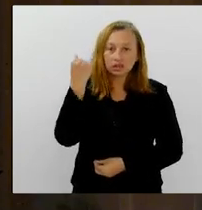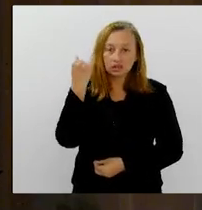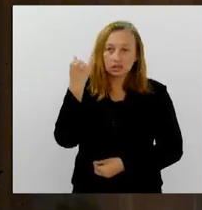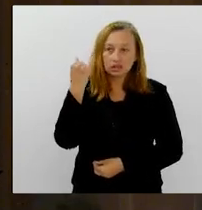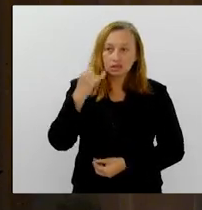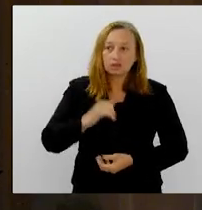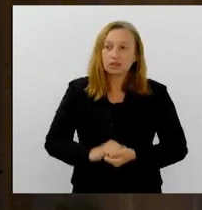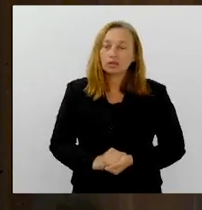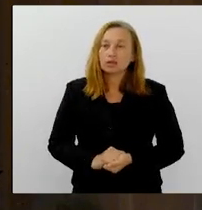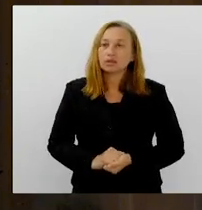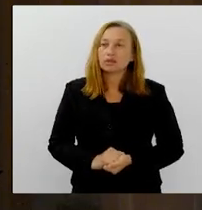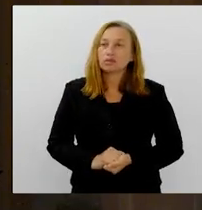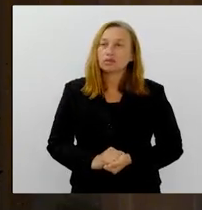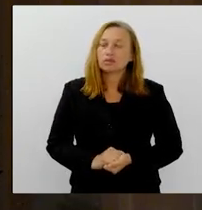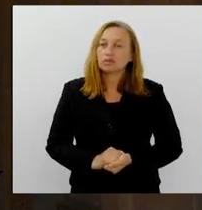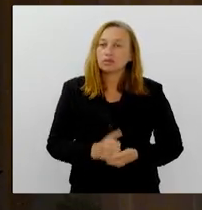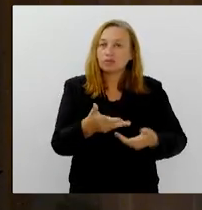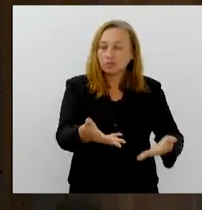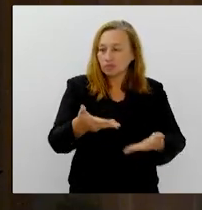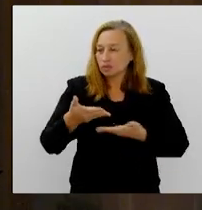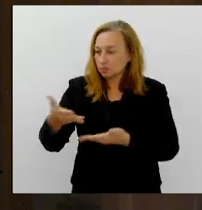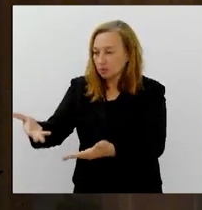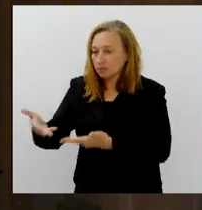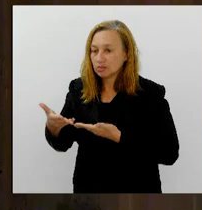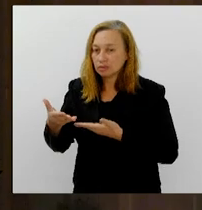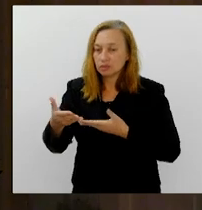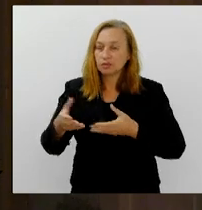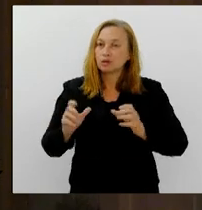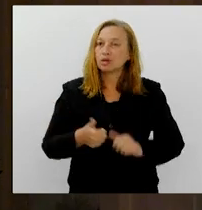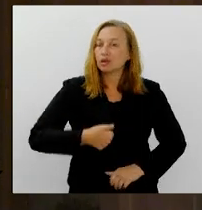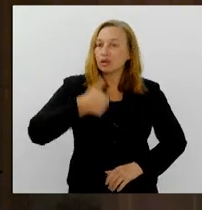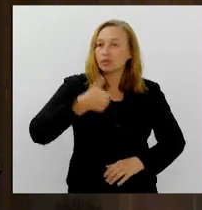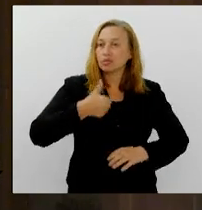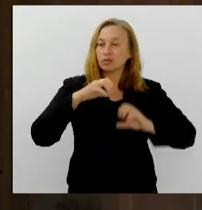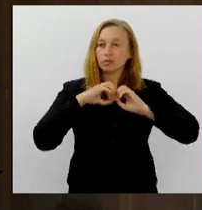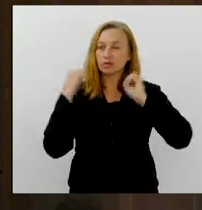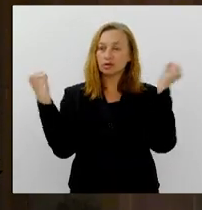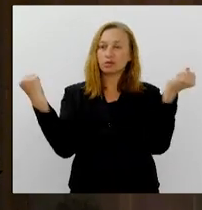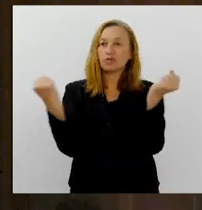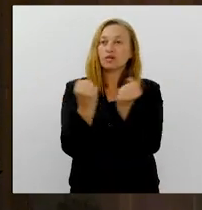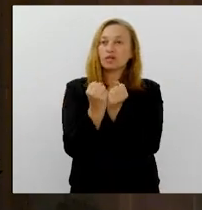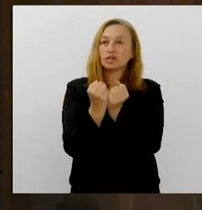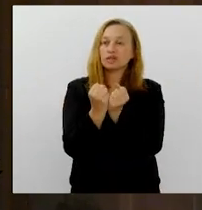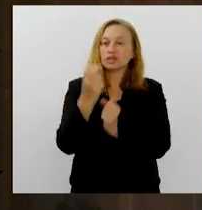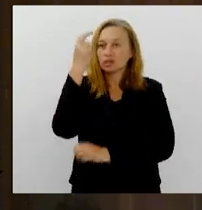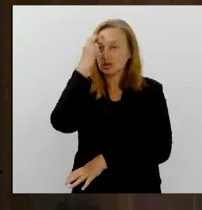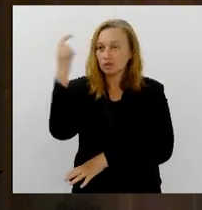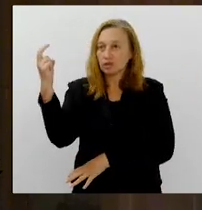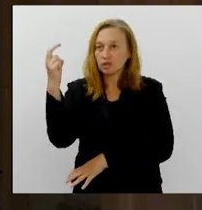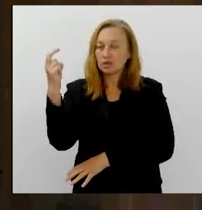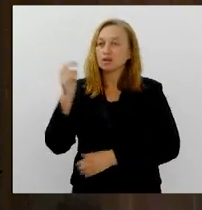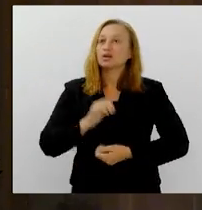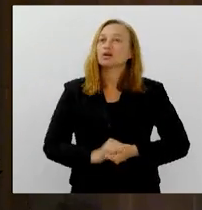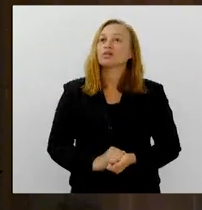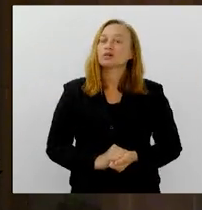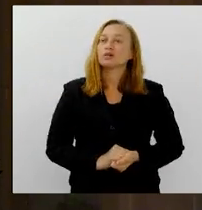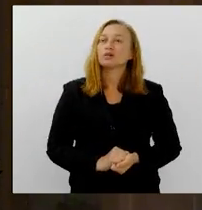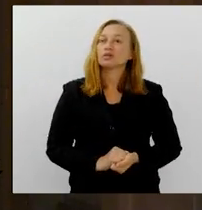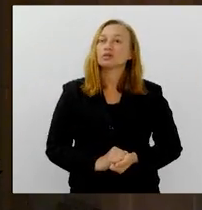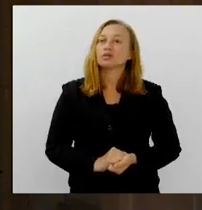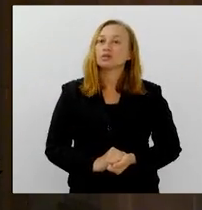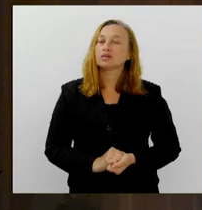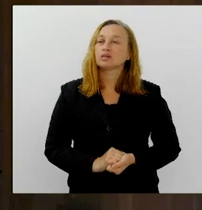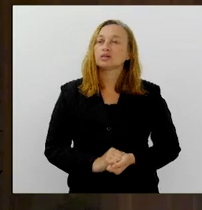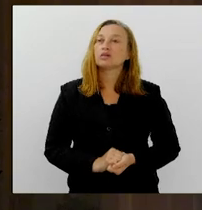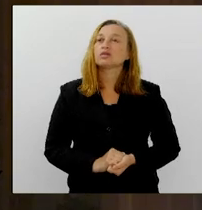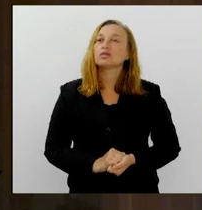a convocação da primeira Conferência de Cultura a articulação de fazedoras, fazedores,